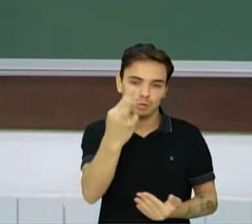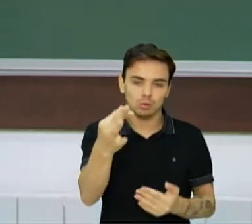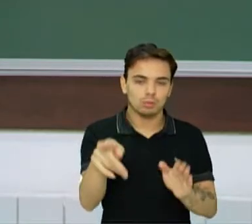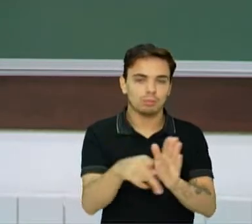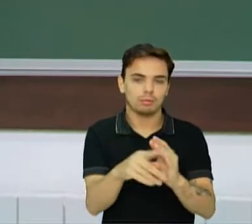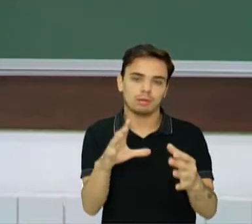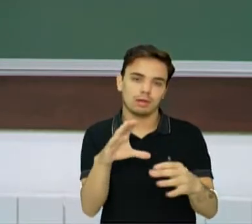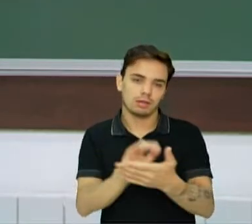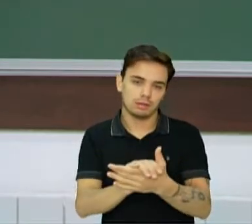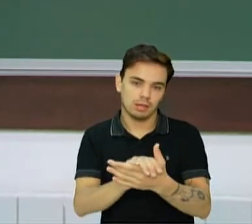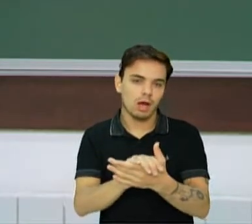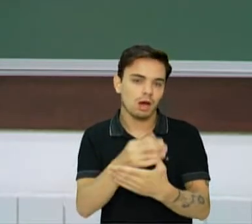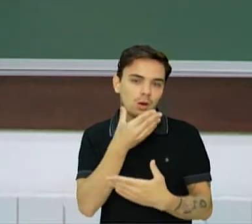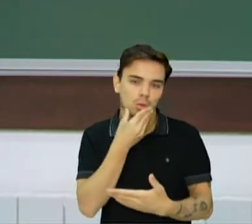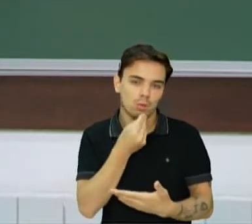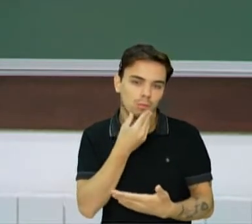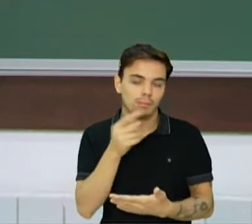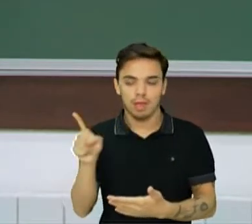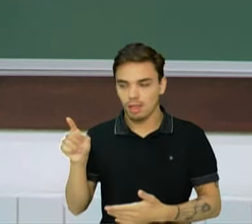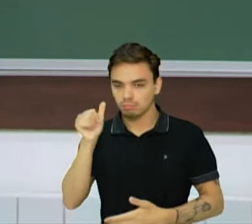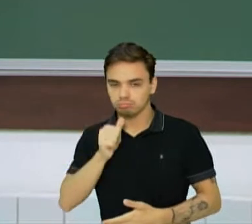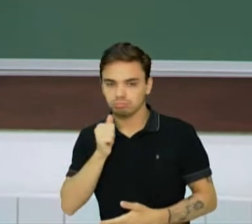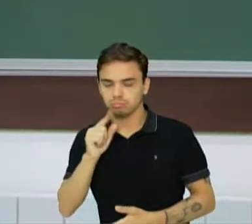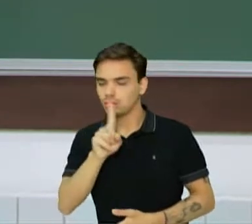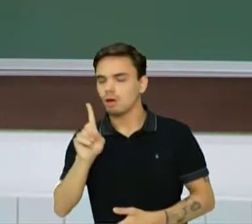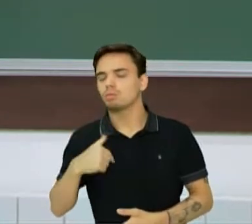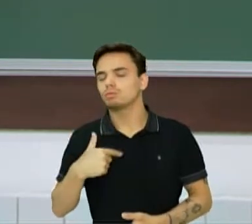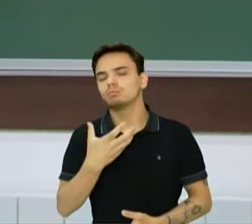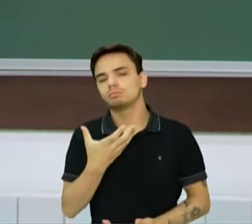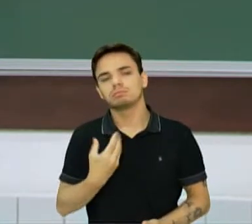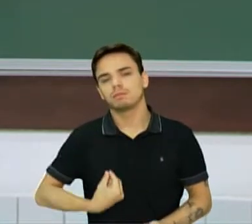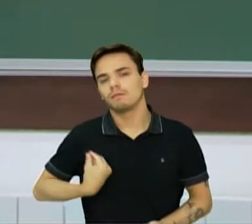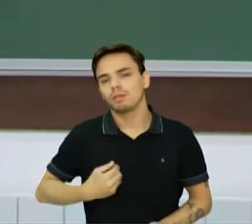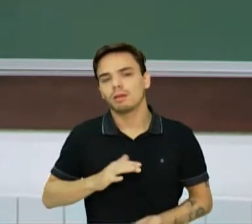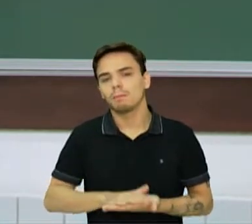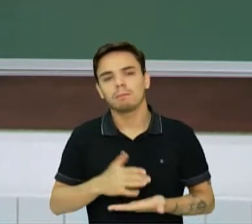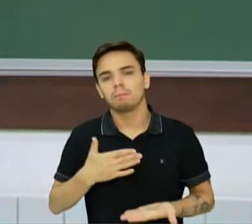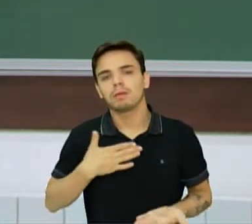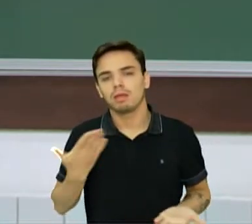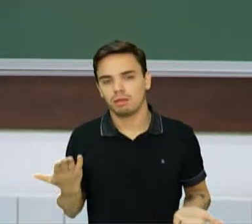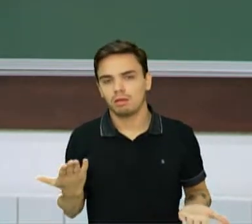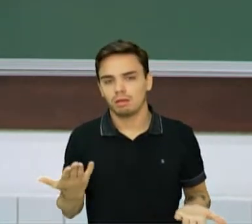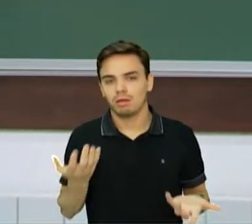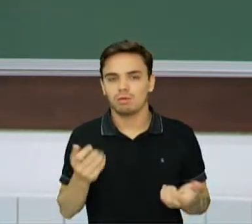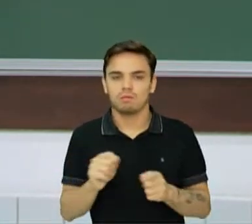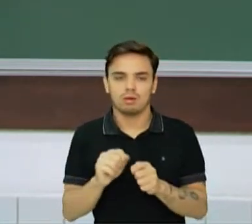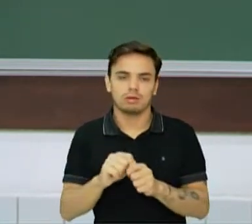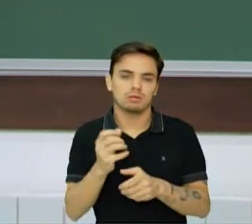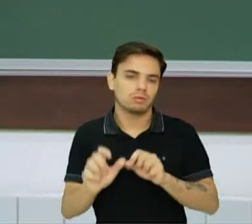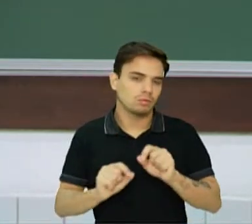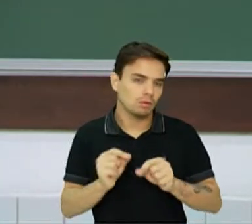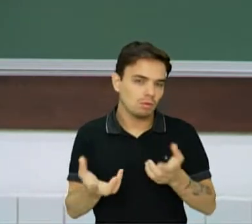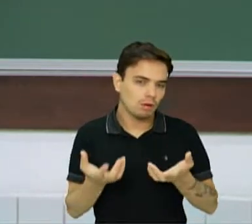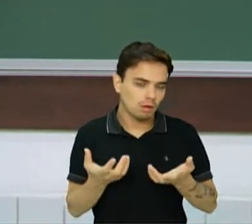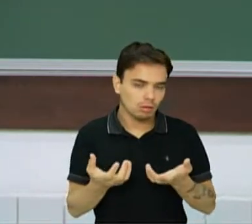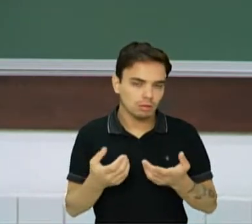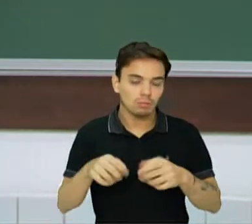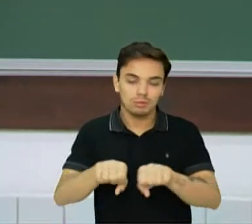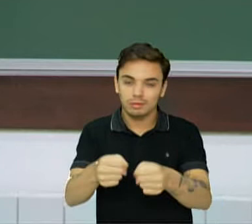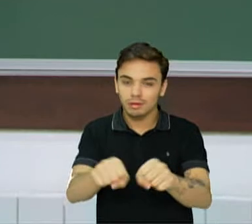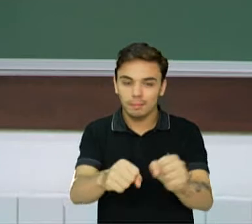peraí, a vida é minha, né? Dela eu faço como eu bem entender. Então ela veio para quebrar todo esse paradigma de uma